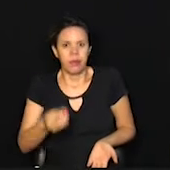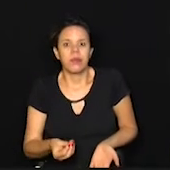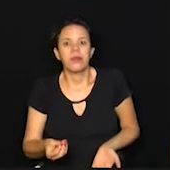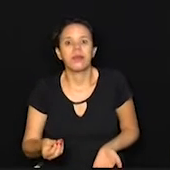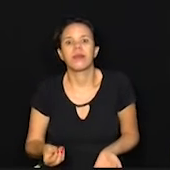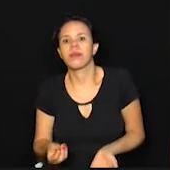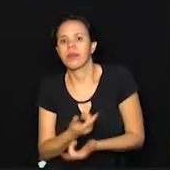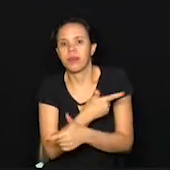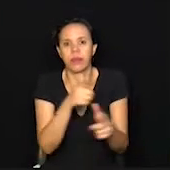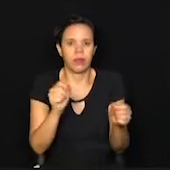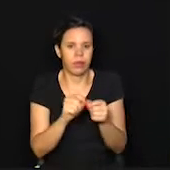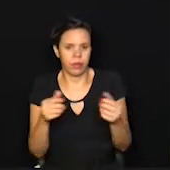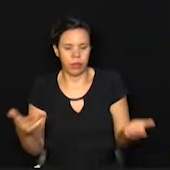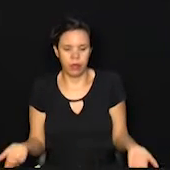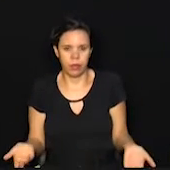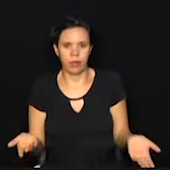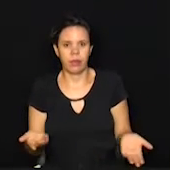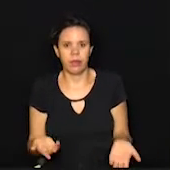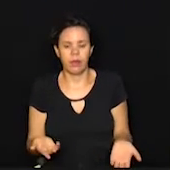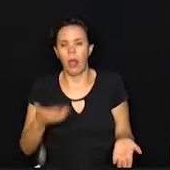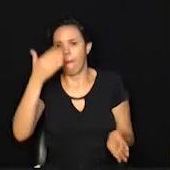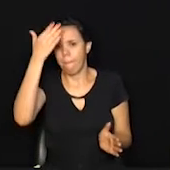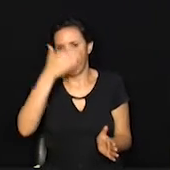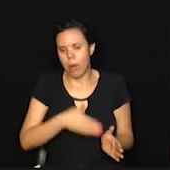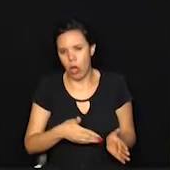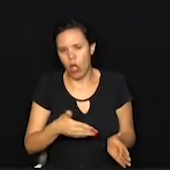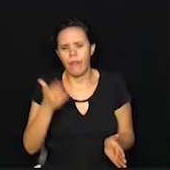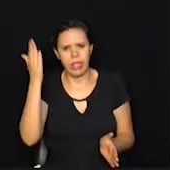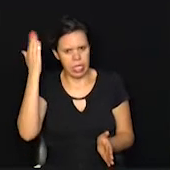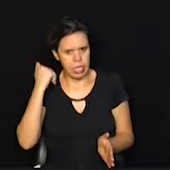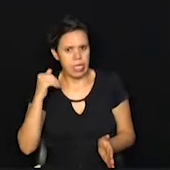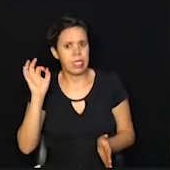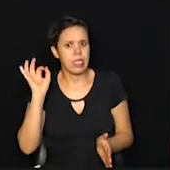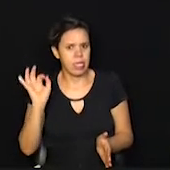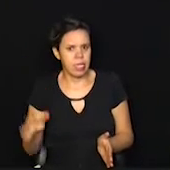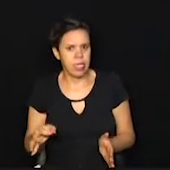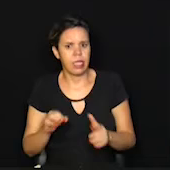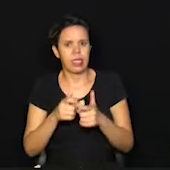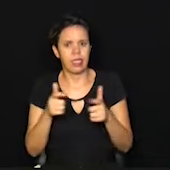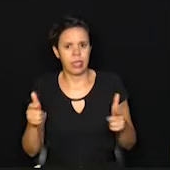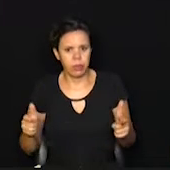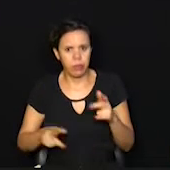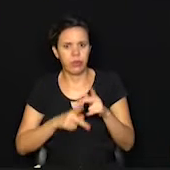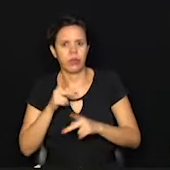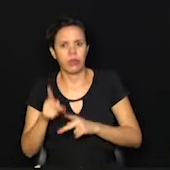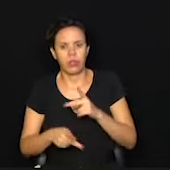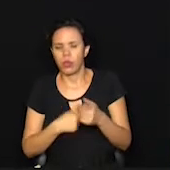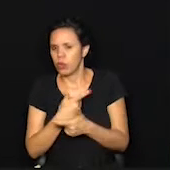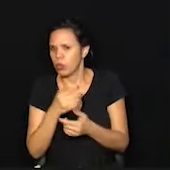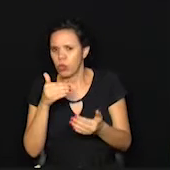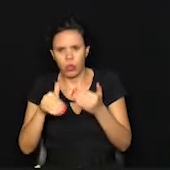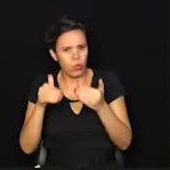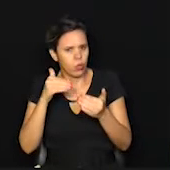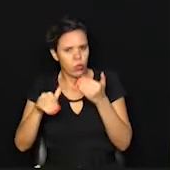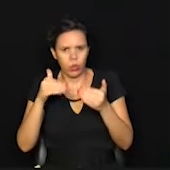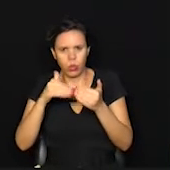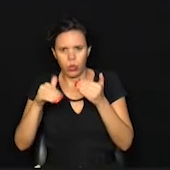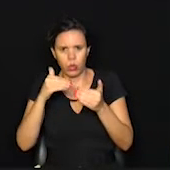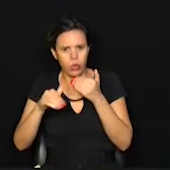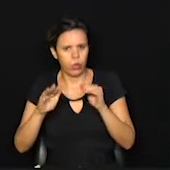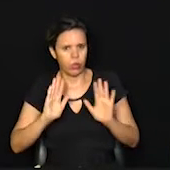eles não teriam feito isso é mais uma prova de que ele sabia muito bem que a maioria do povo não tava de acordo com